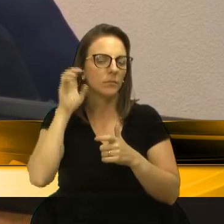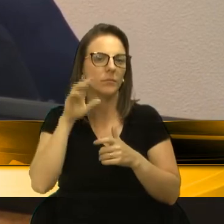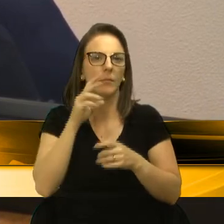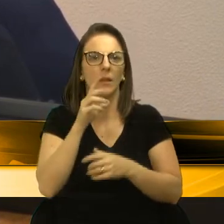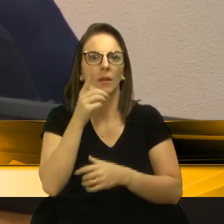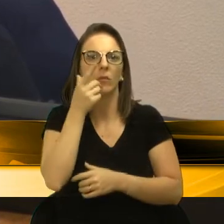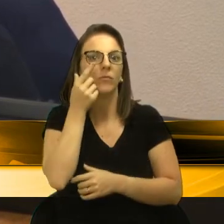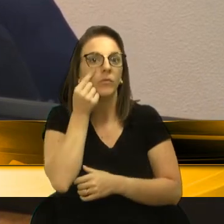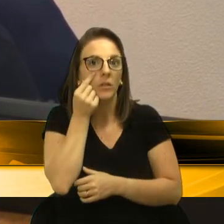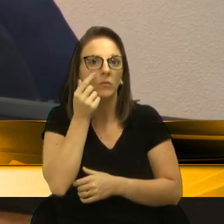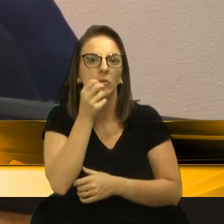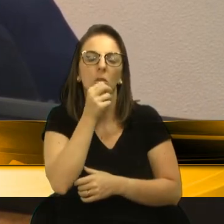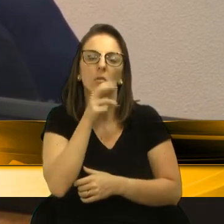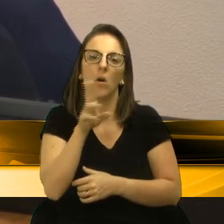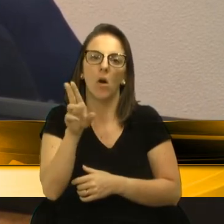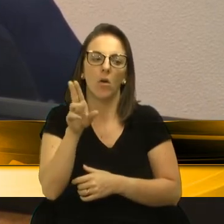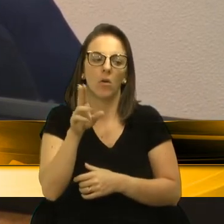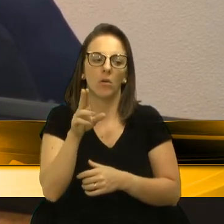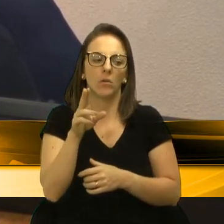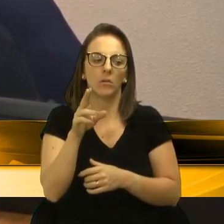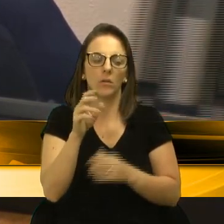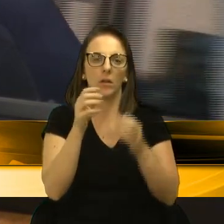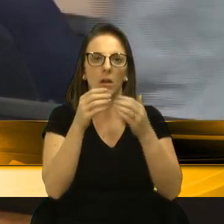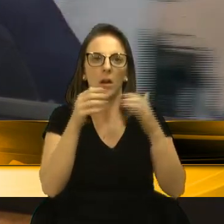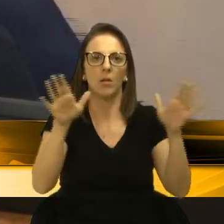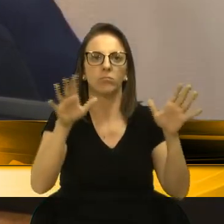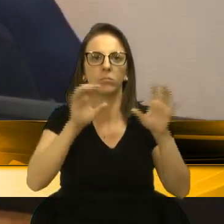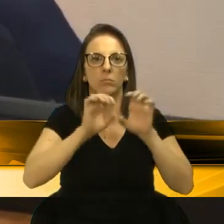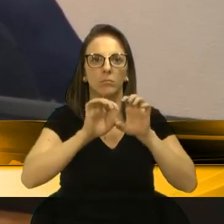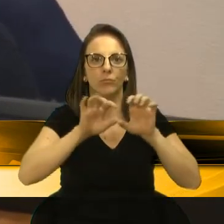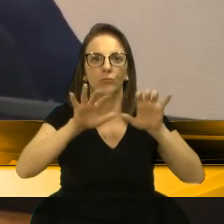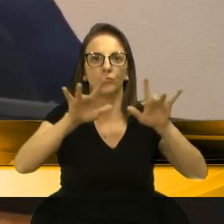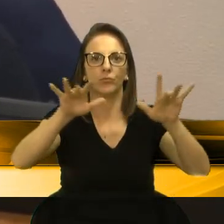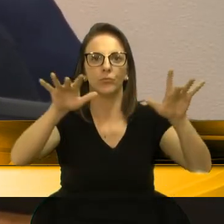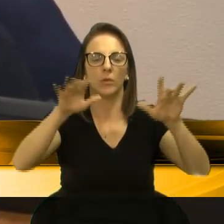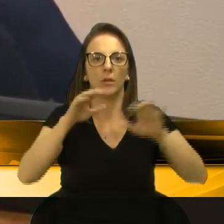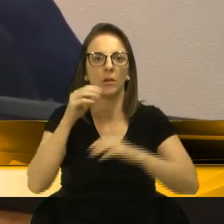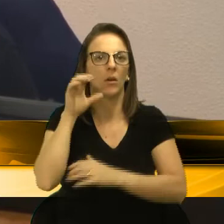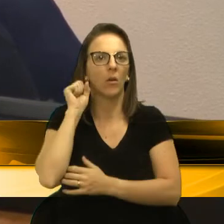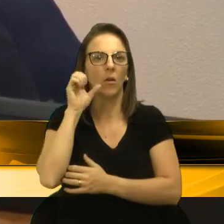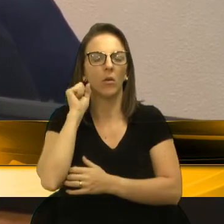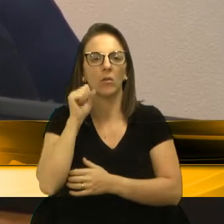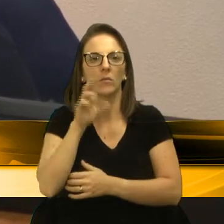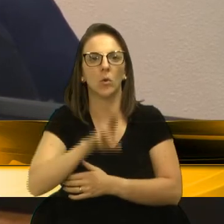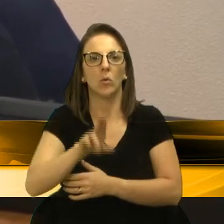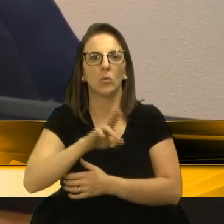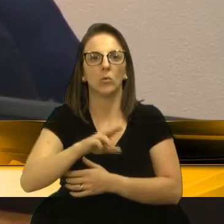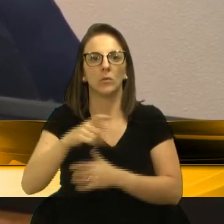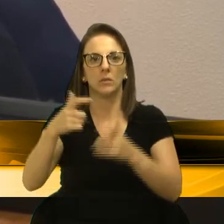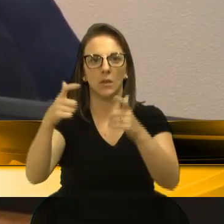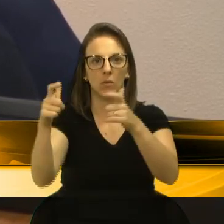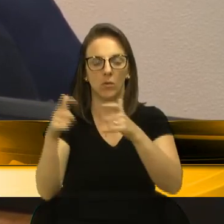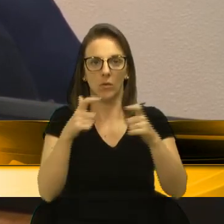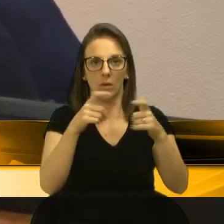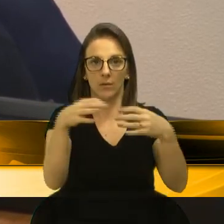amplificadores, acompanhada da descrição dos procedimentos adotados para o perfeito desempenho da proteção acústica do local, de acordo